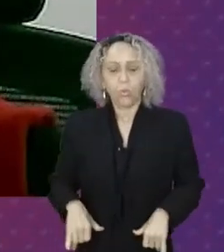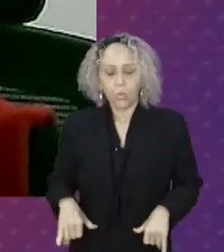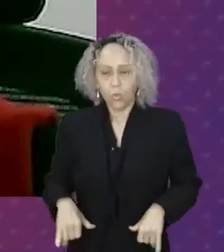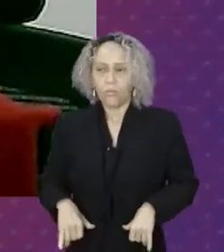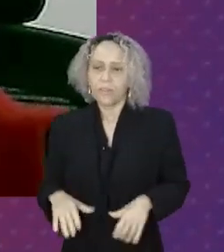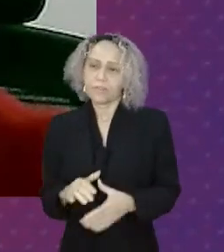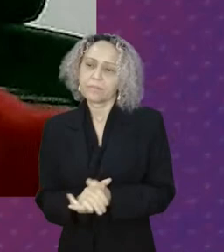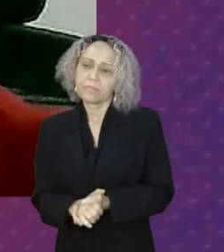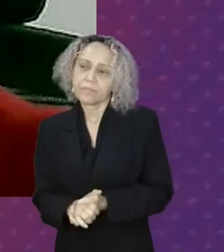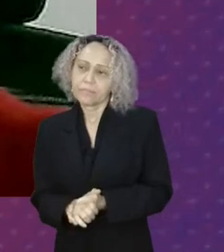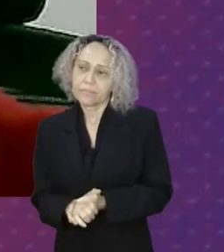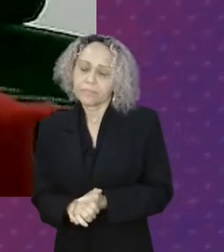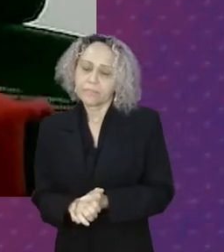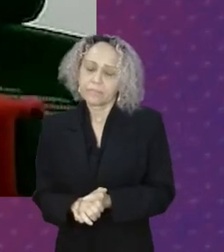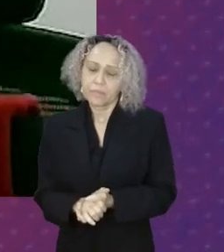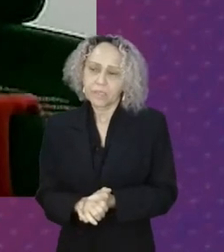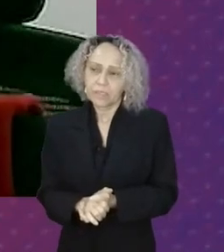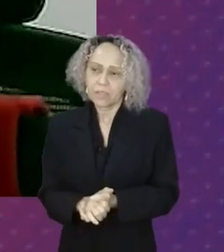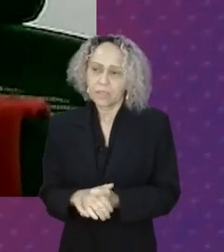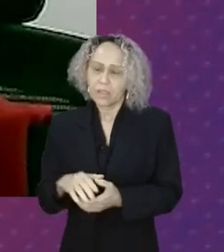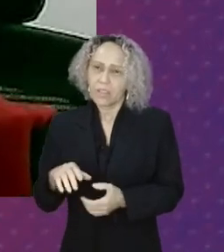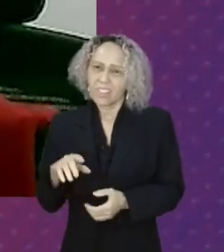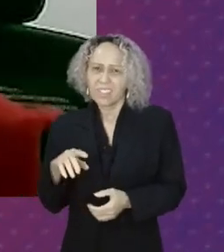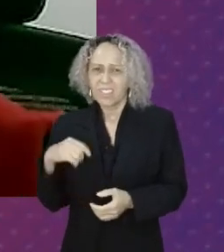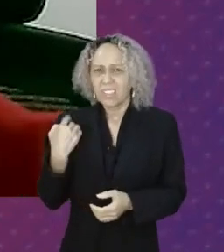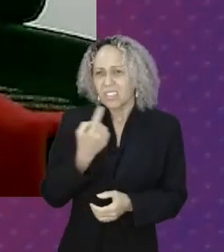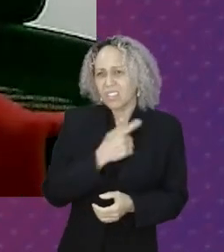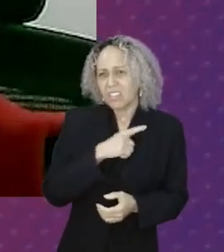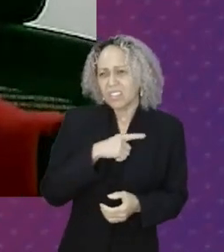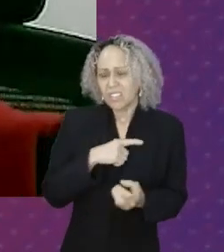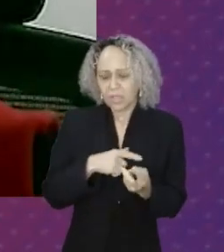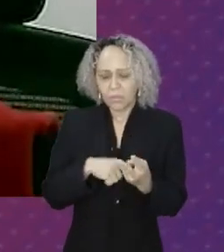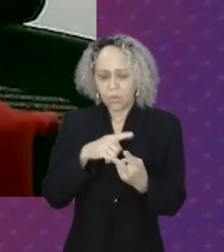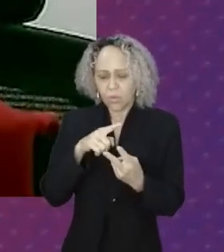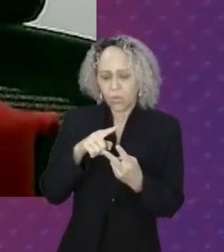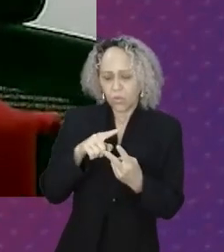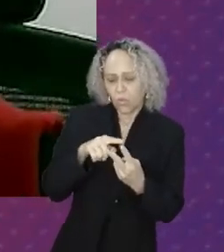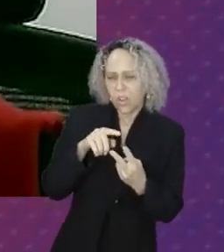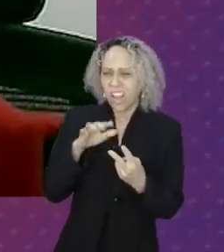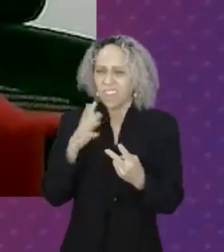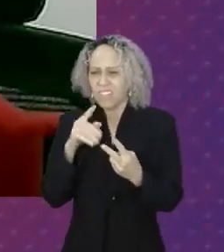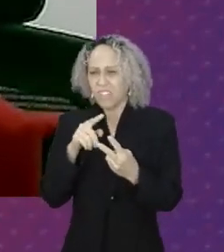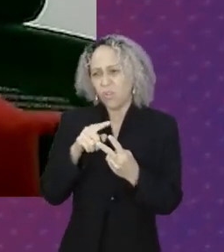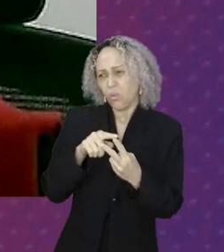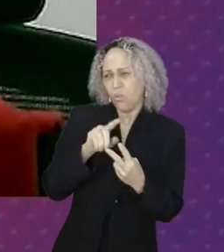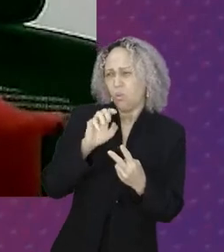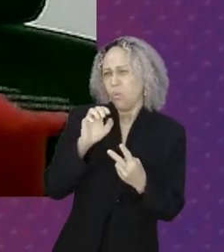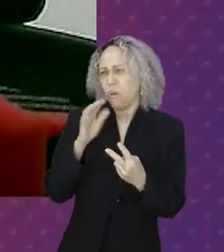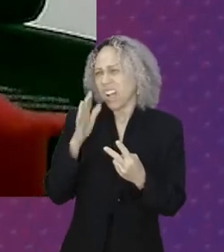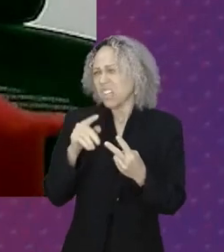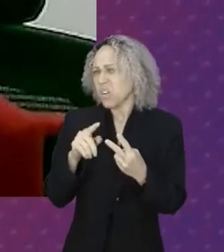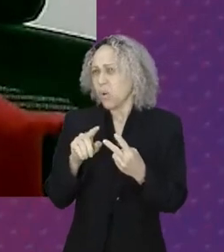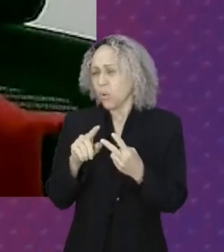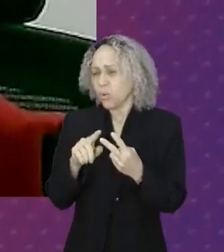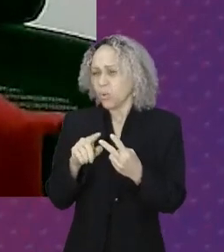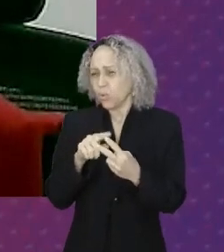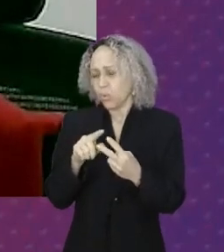que nas câmaras nós temos uma, no máximo 2 mulheres, quando temos. E essas mulheres estão